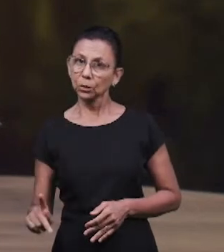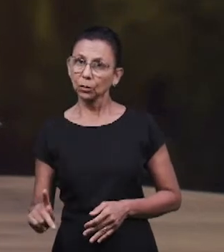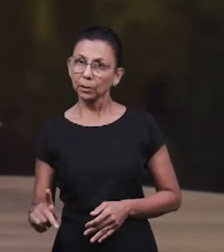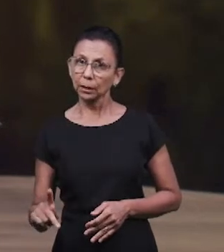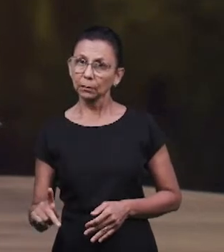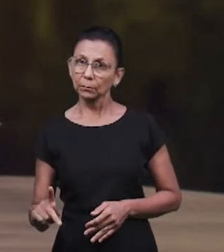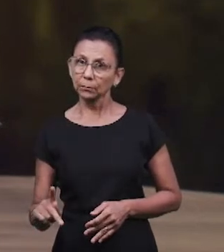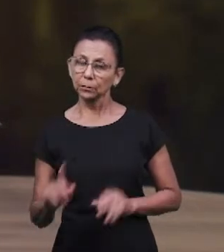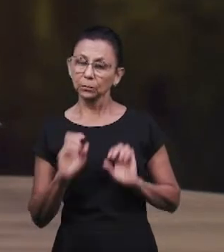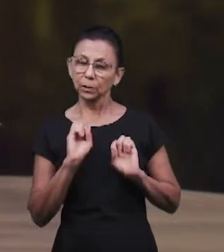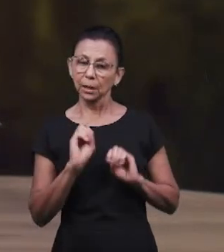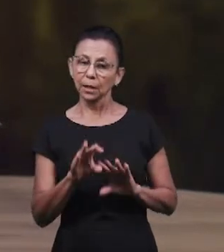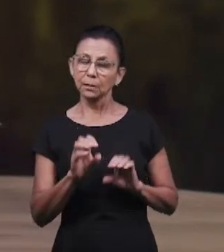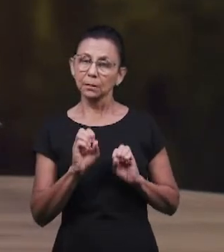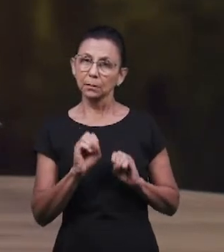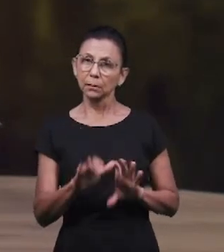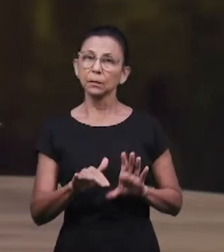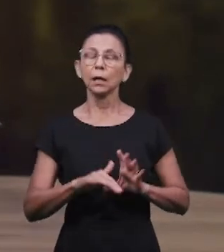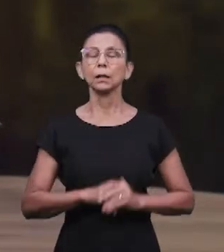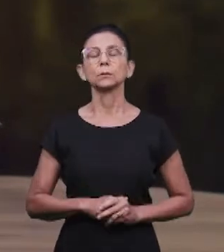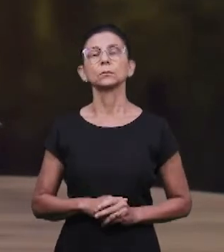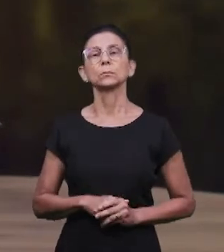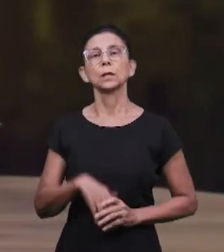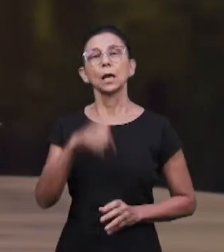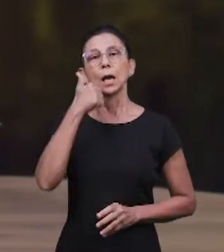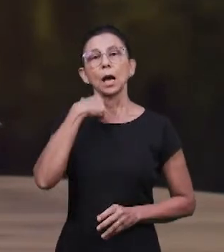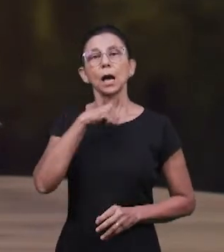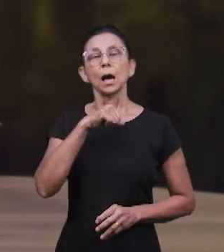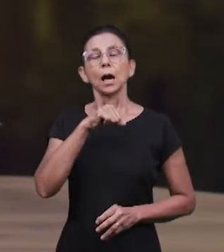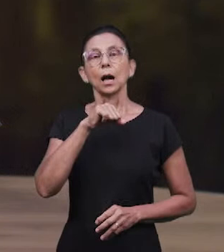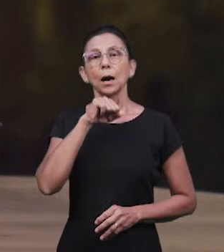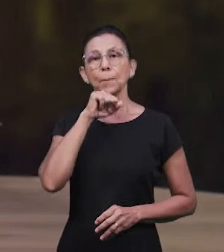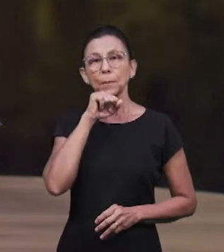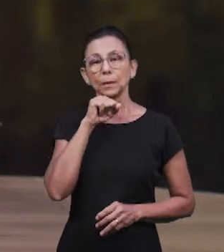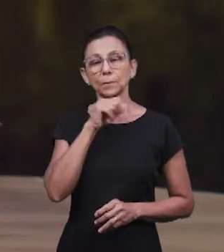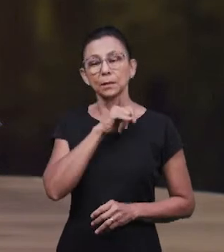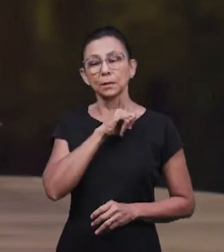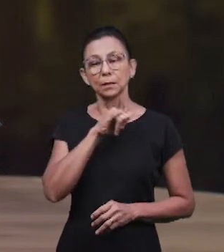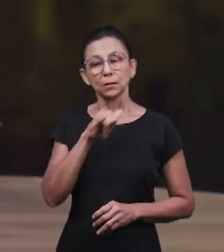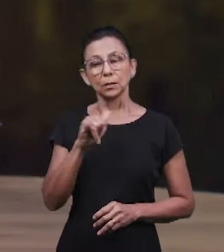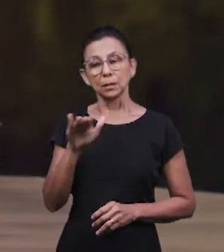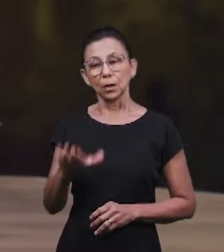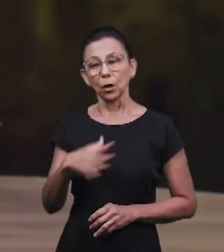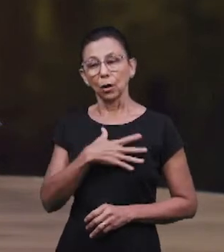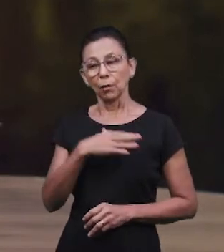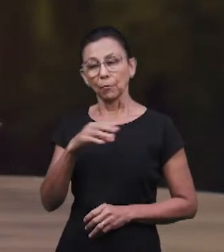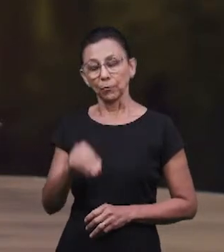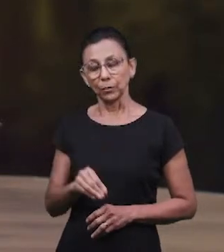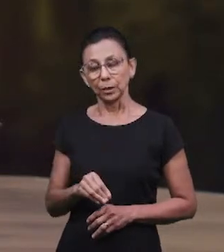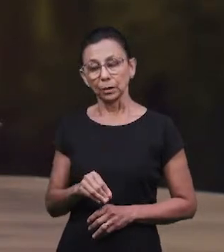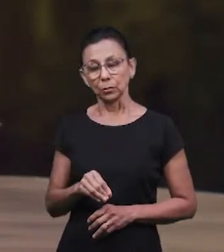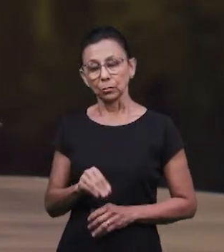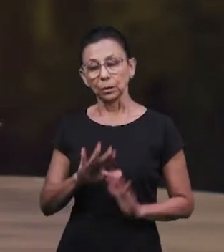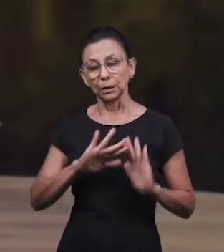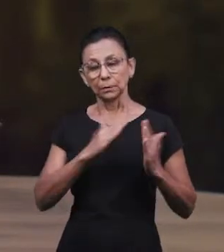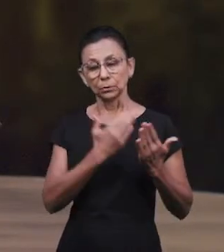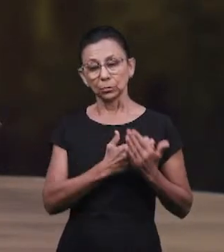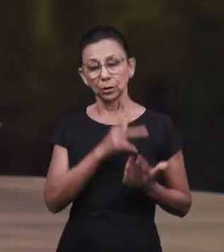está orientando e que está mandando. E ela é a autoridade, ela é para ser